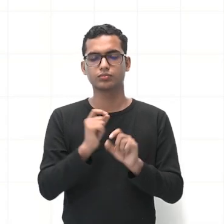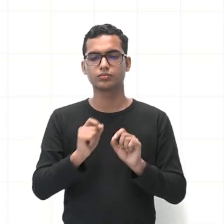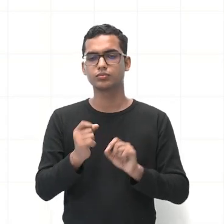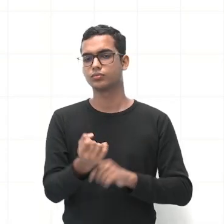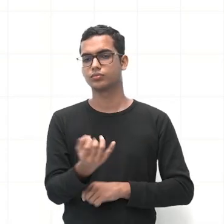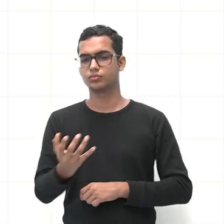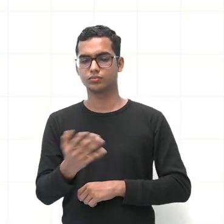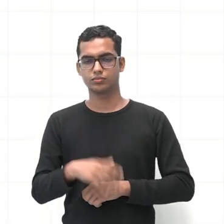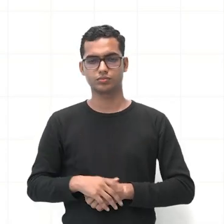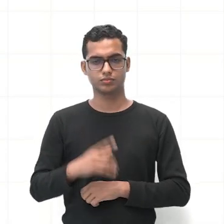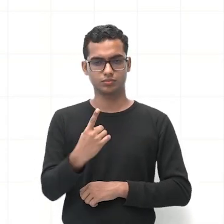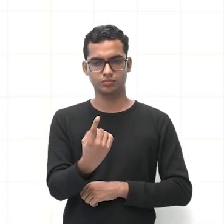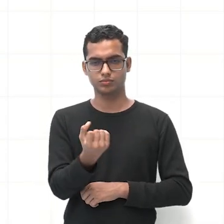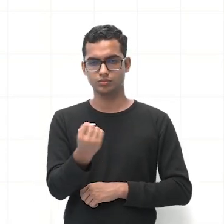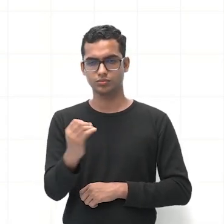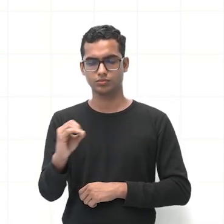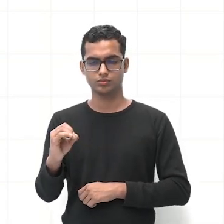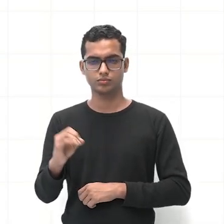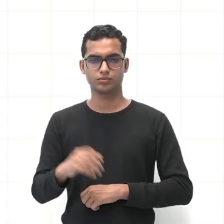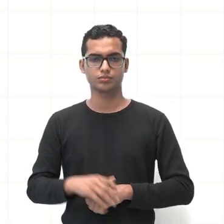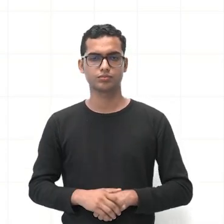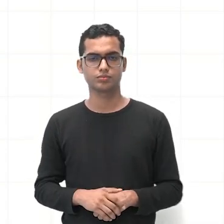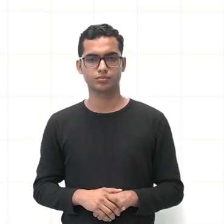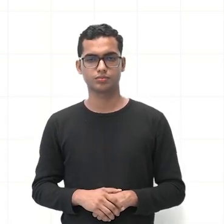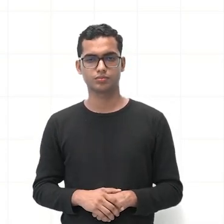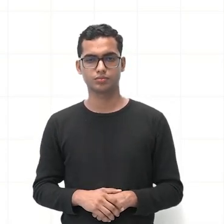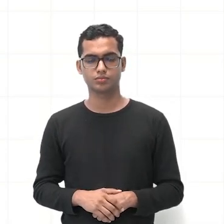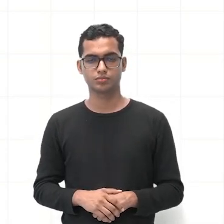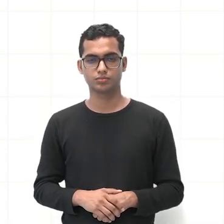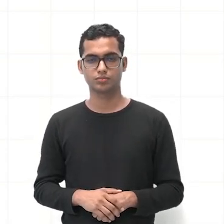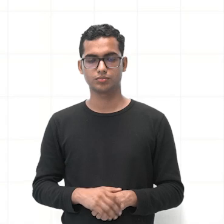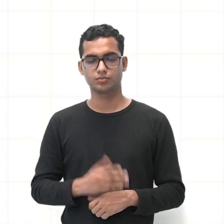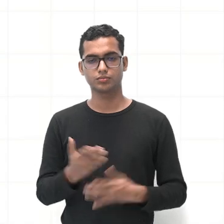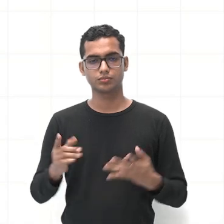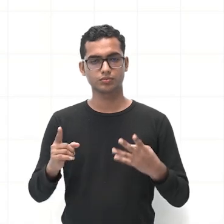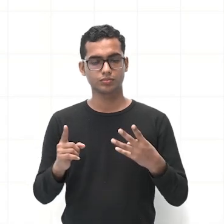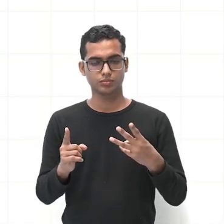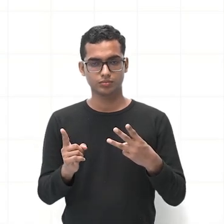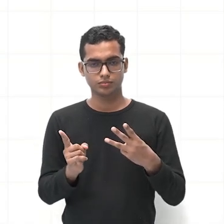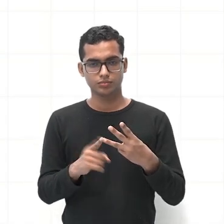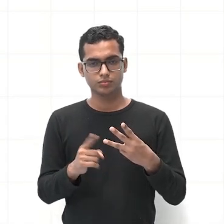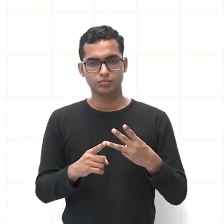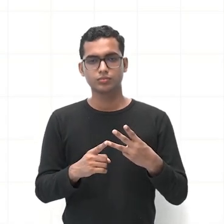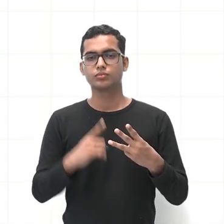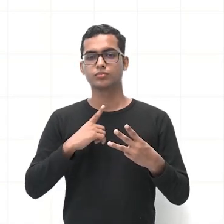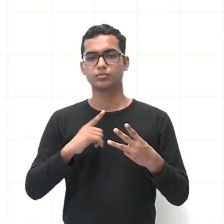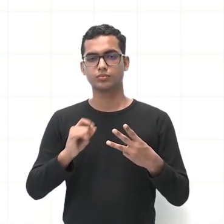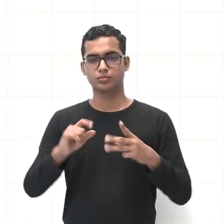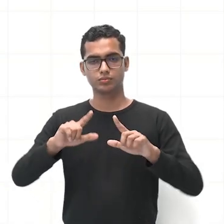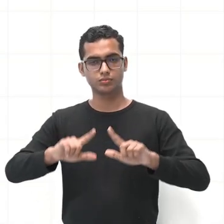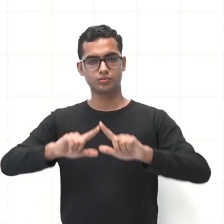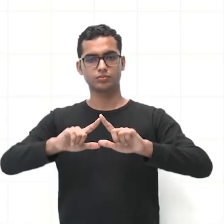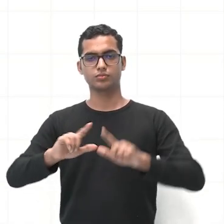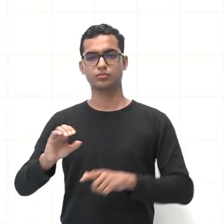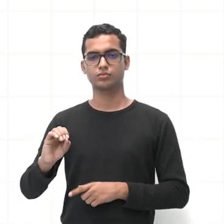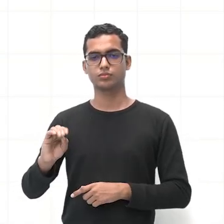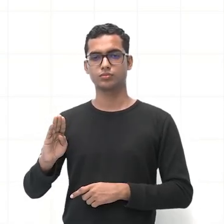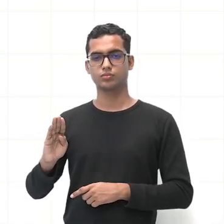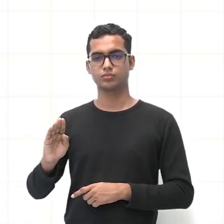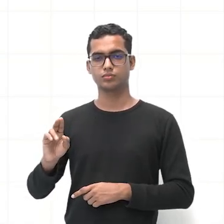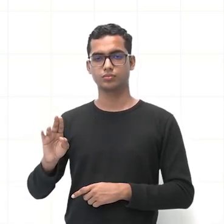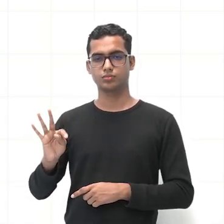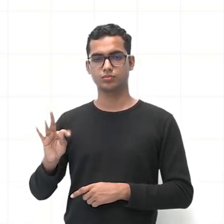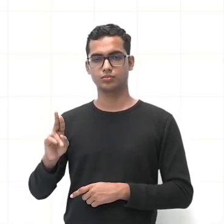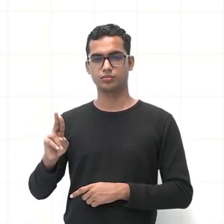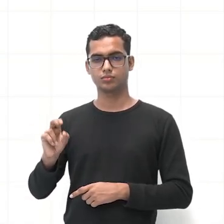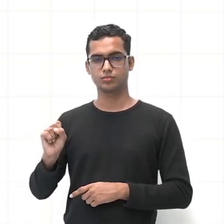Triângulo obtusângulo. Um triângulo é classificado como obtusângulo quando um dos seus ângulos é obtuso, ou seja, maior